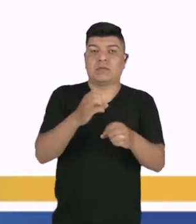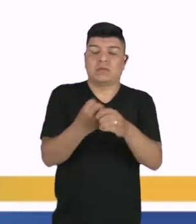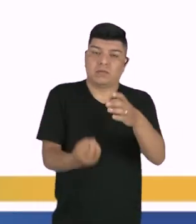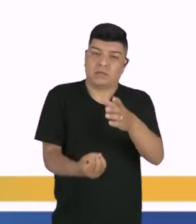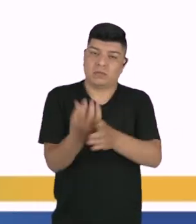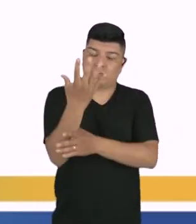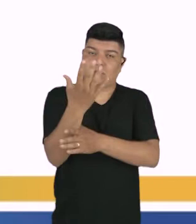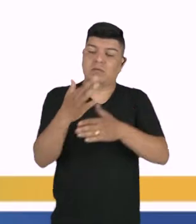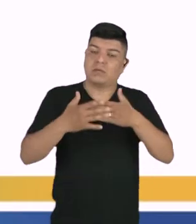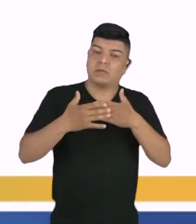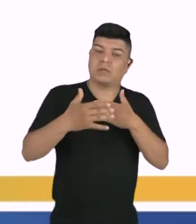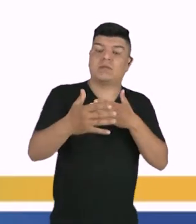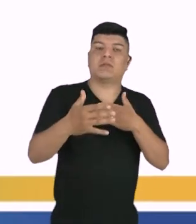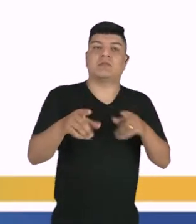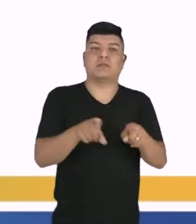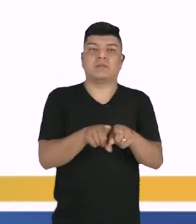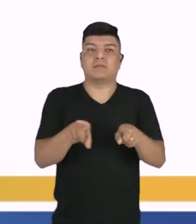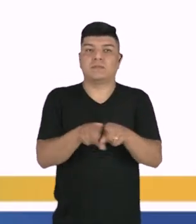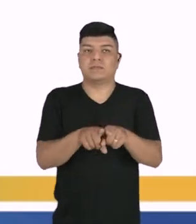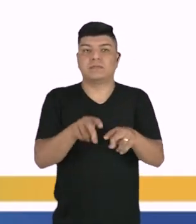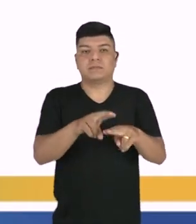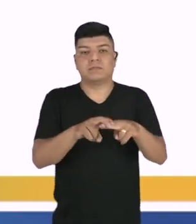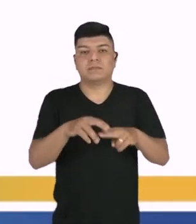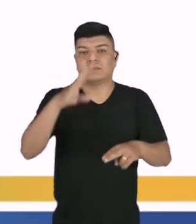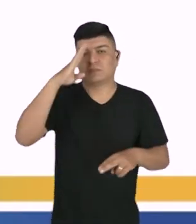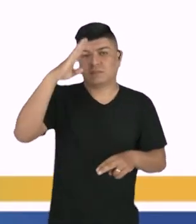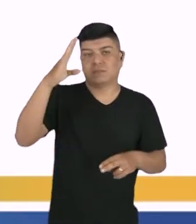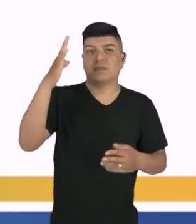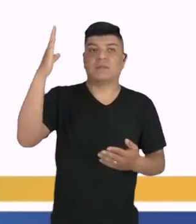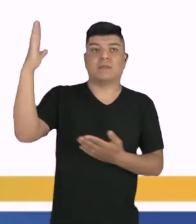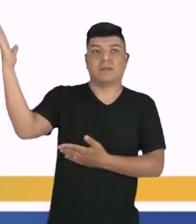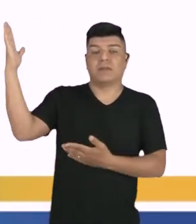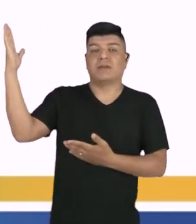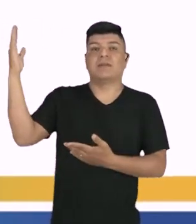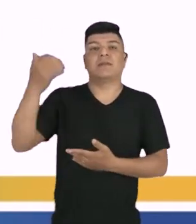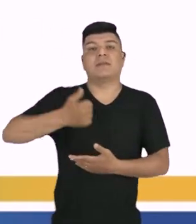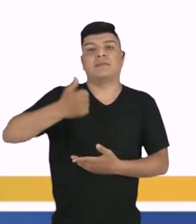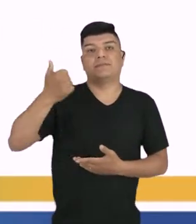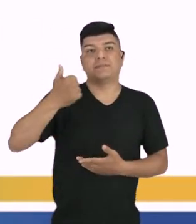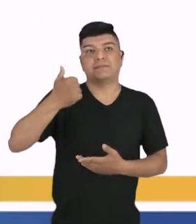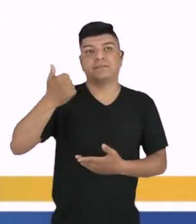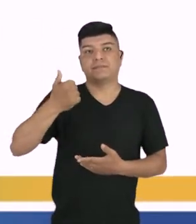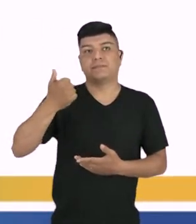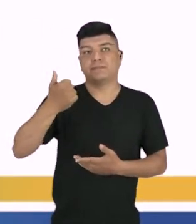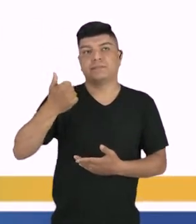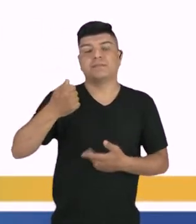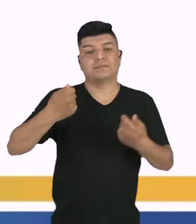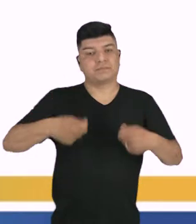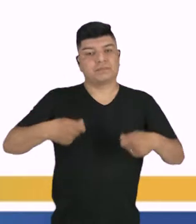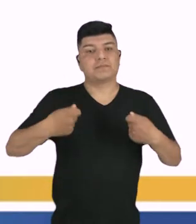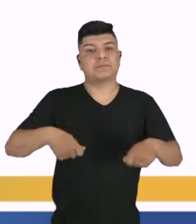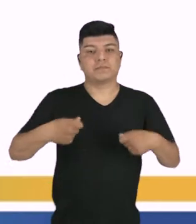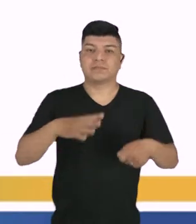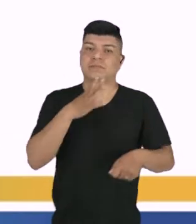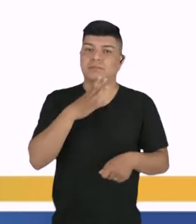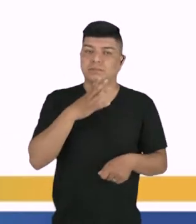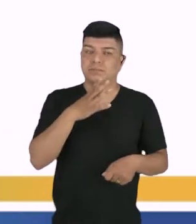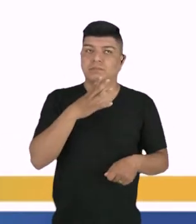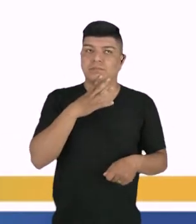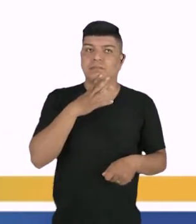derivadas ou decorrentes, né? Então, as principais são essas primeiras, que vão ser necessárias o